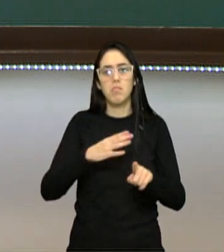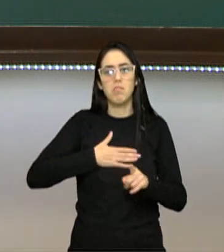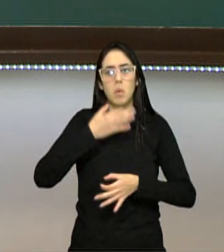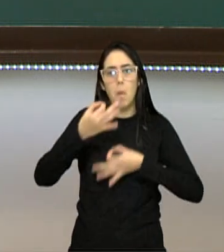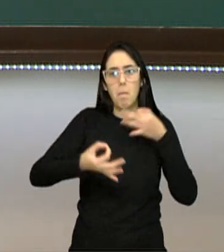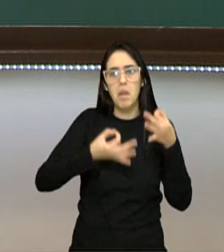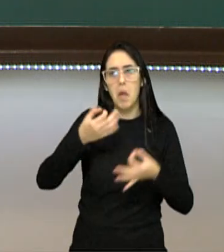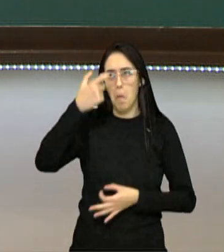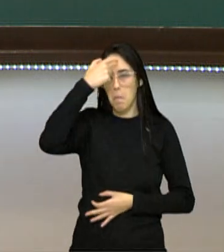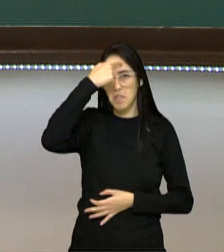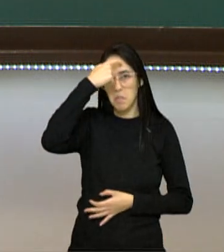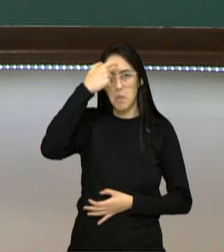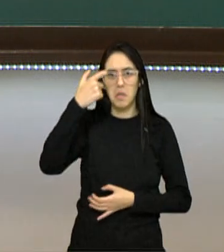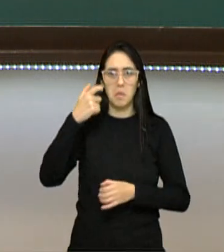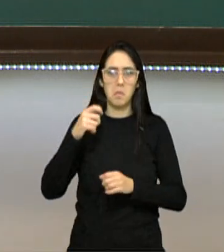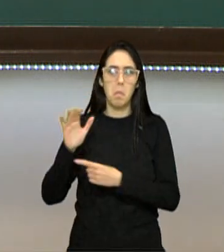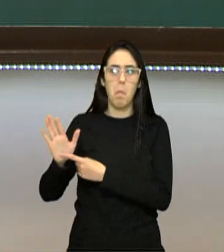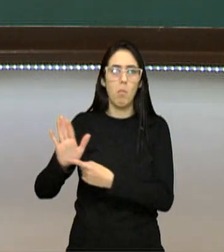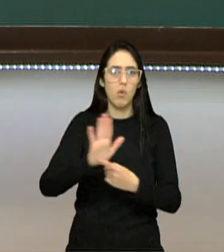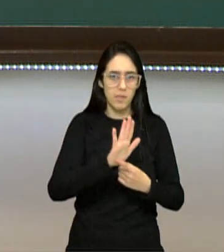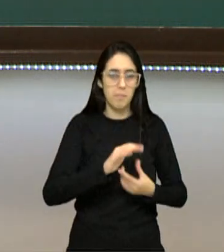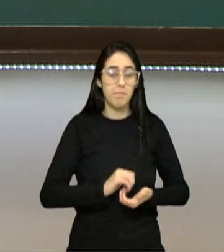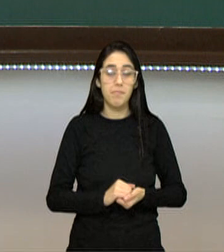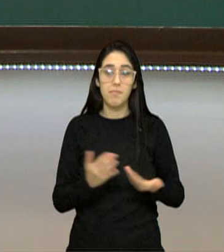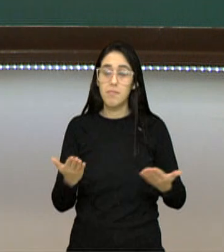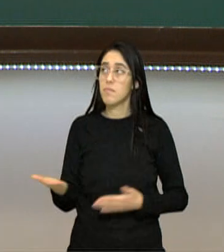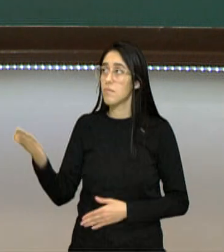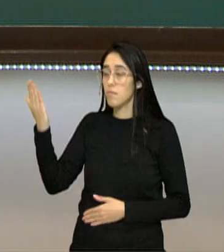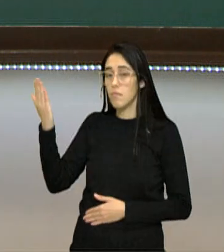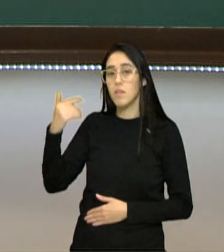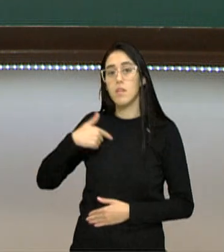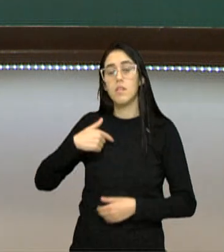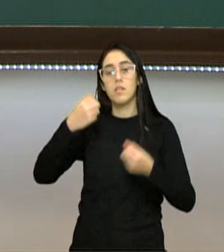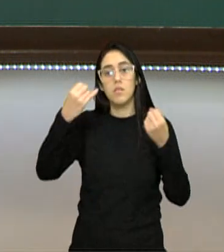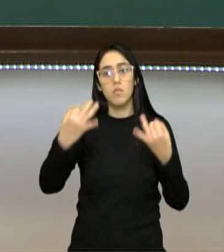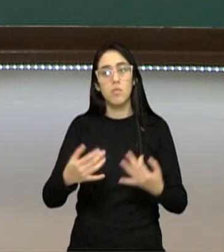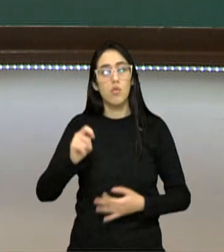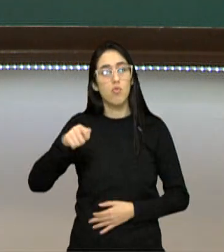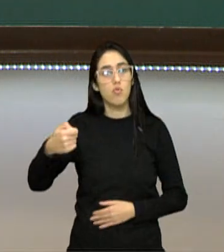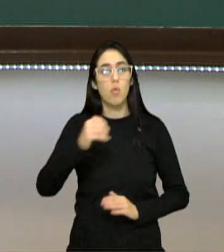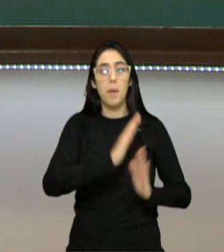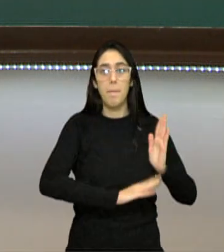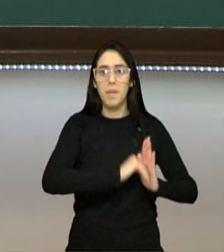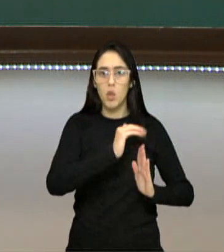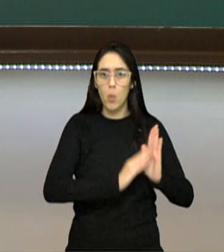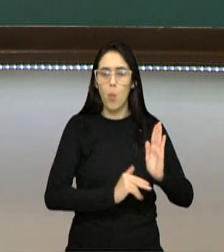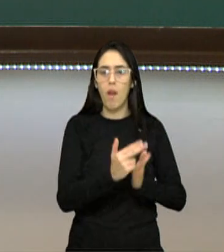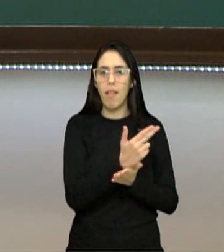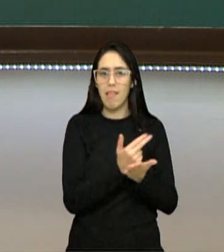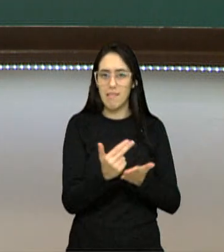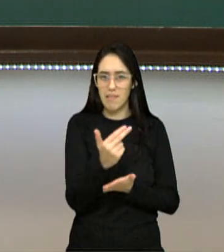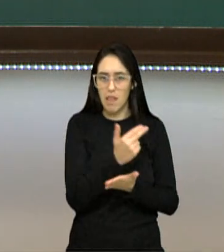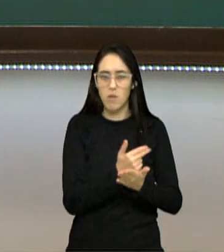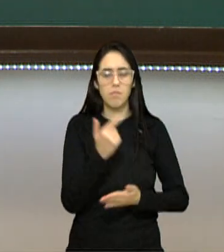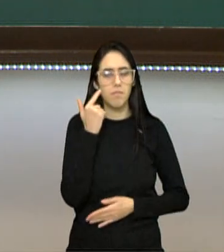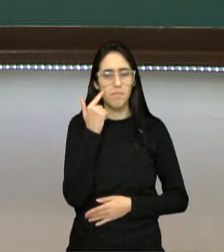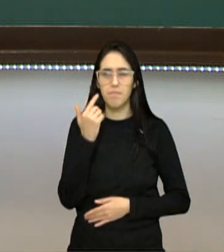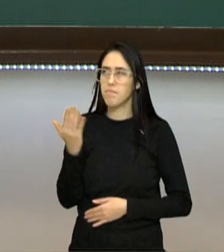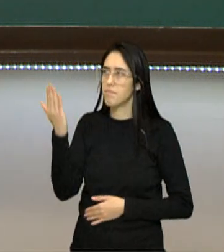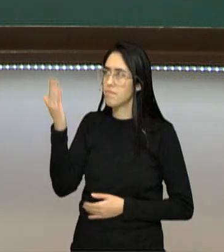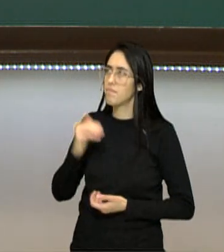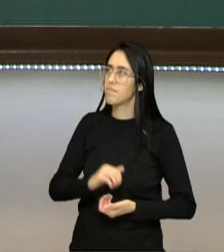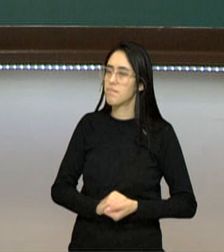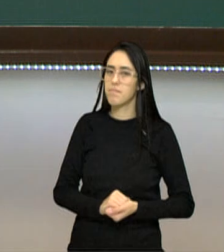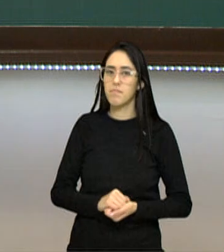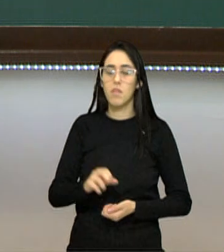ou coisas afim. E aqui no caso, nós vamos falar sobre a pintura, o desenho. Olha lá, os